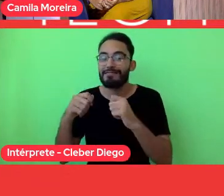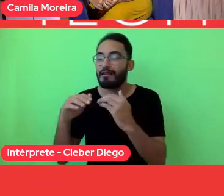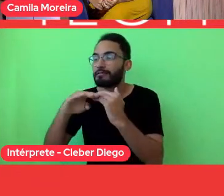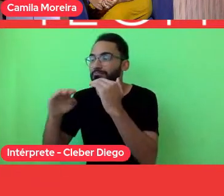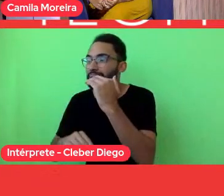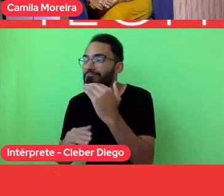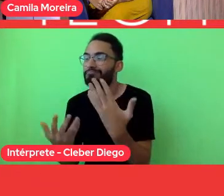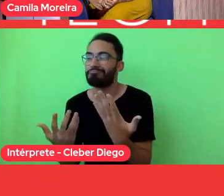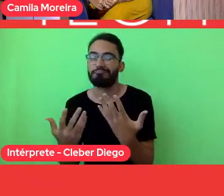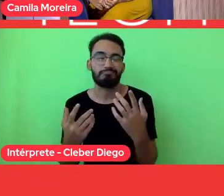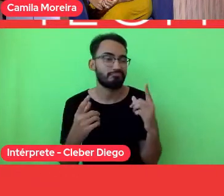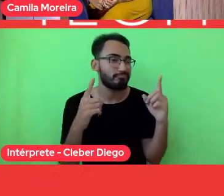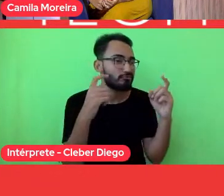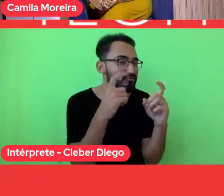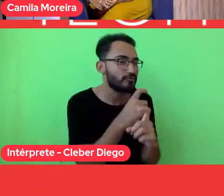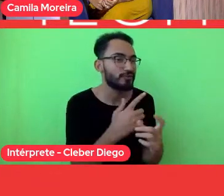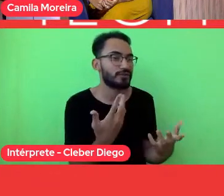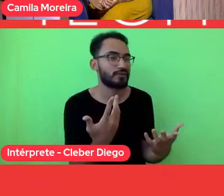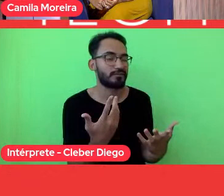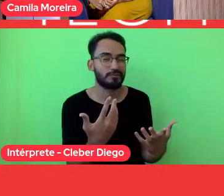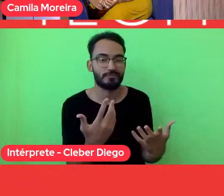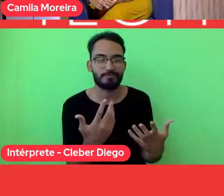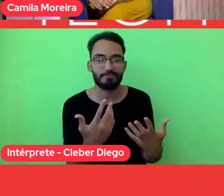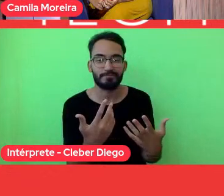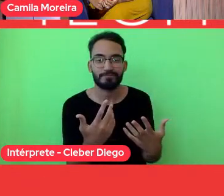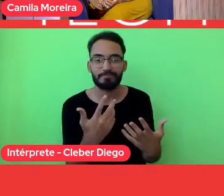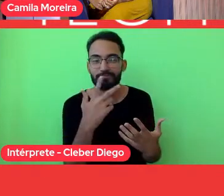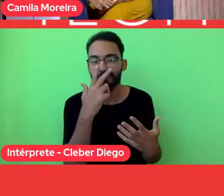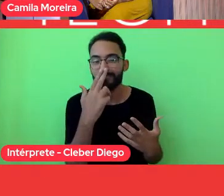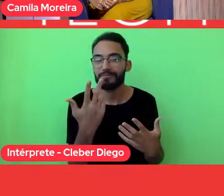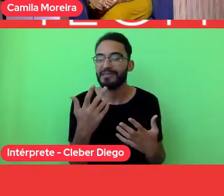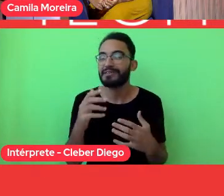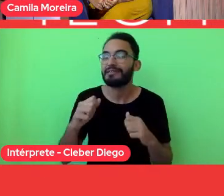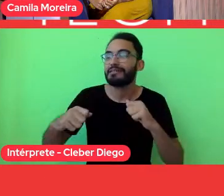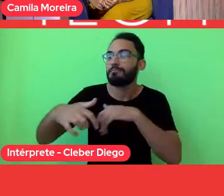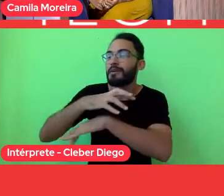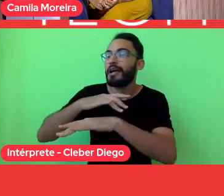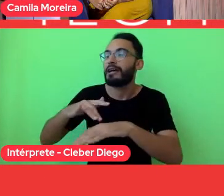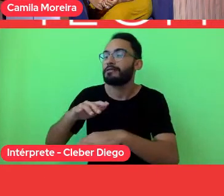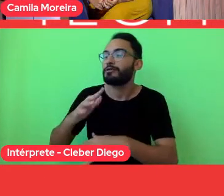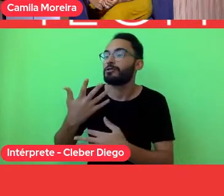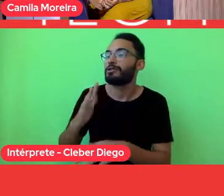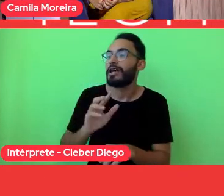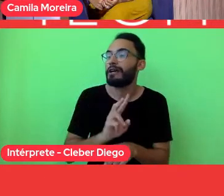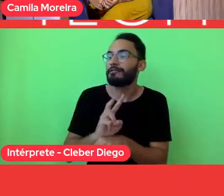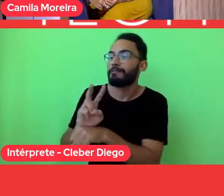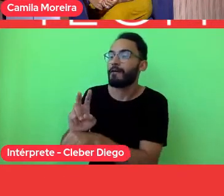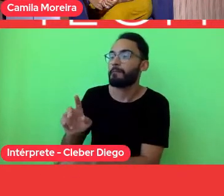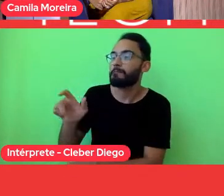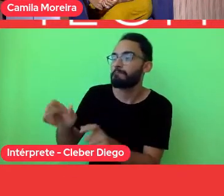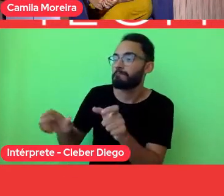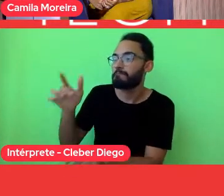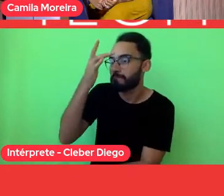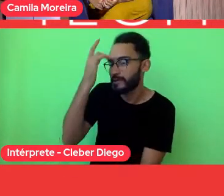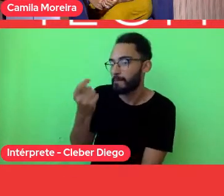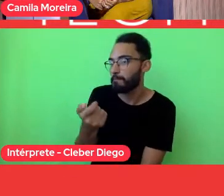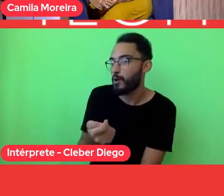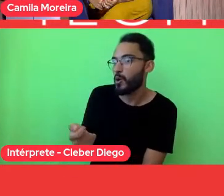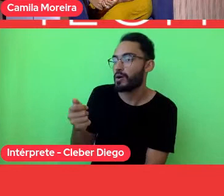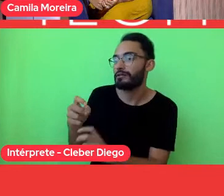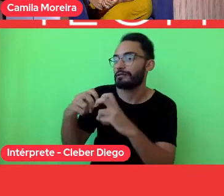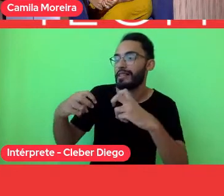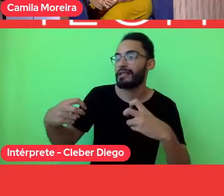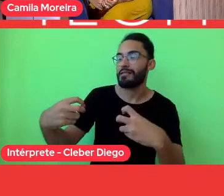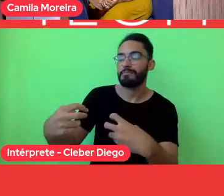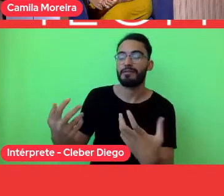tão difícil, tão feito para com espaço reservado para poucas pessoas para sentar na mesa, né? Então,